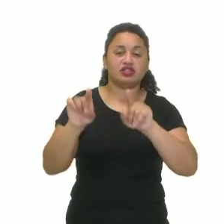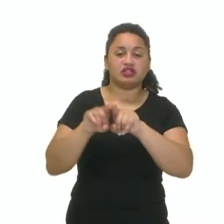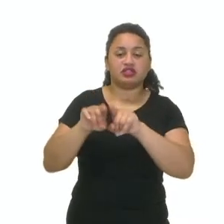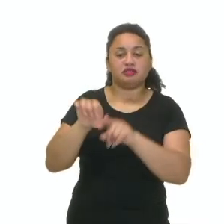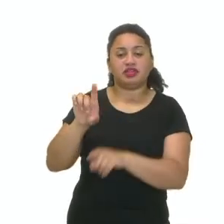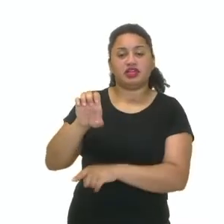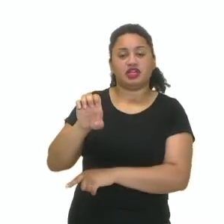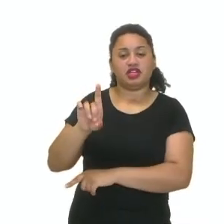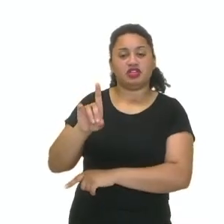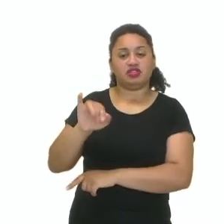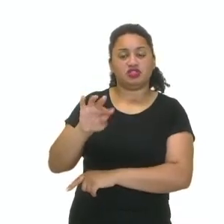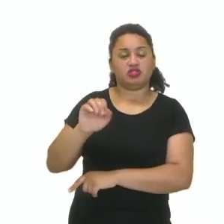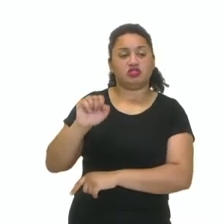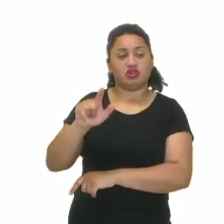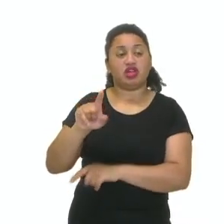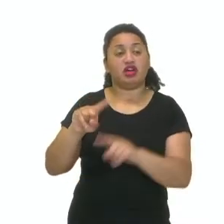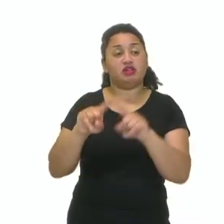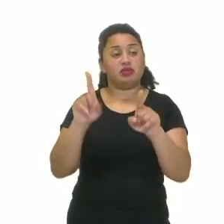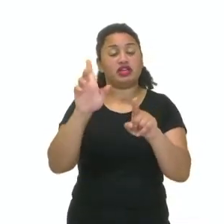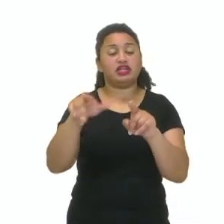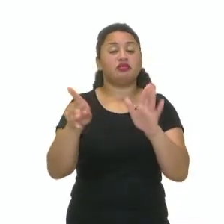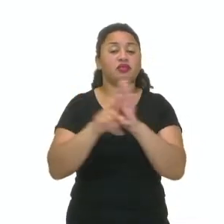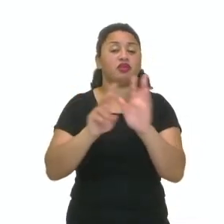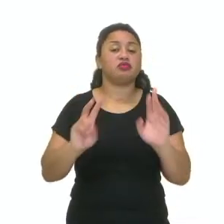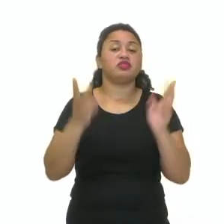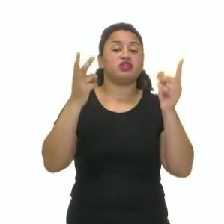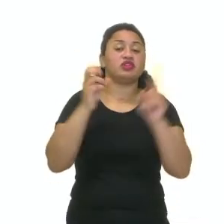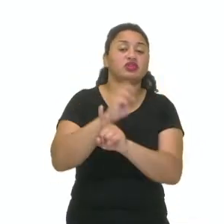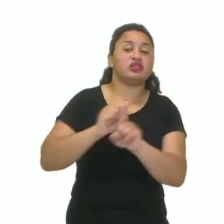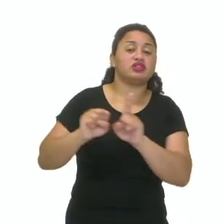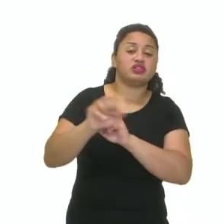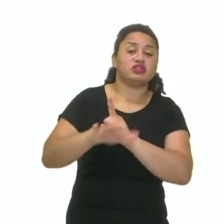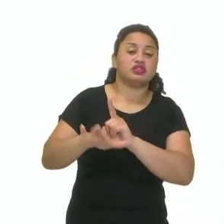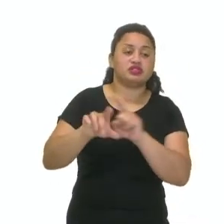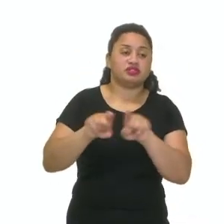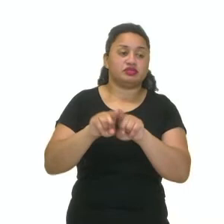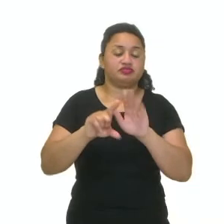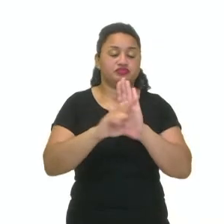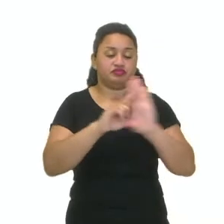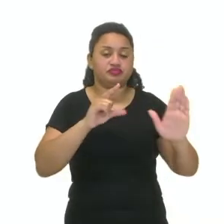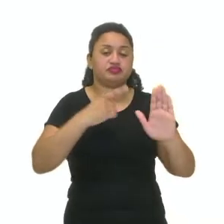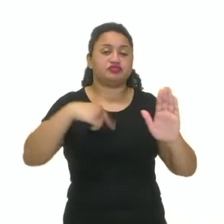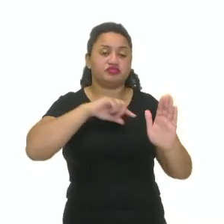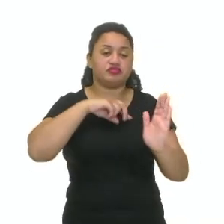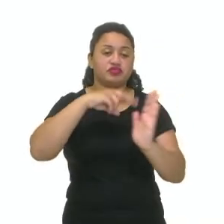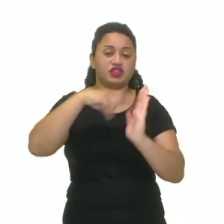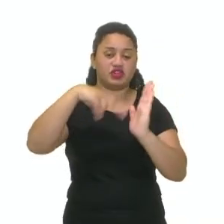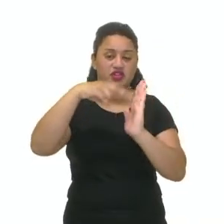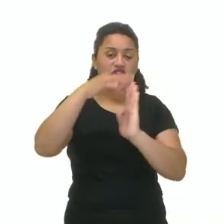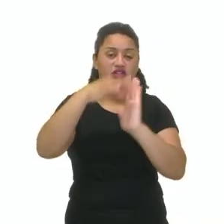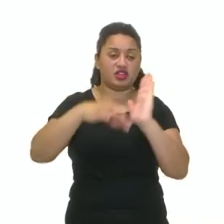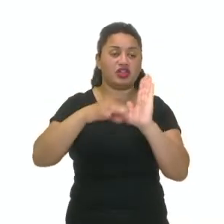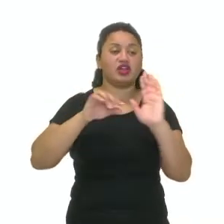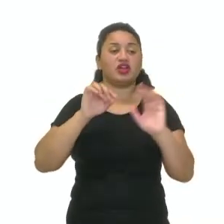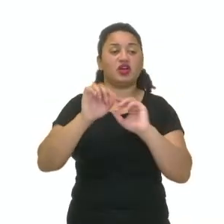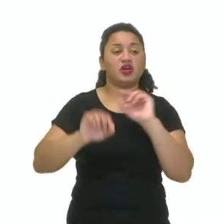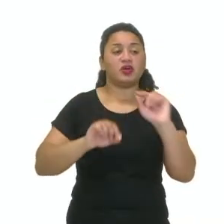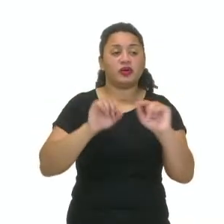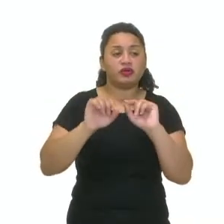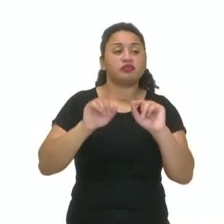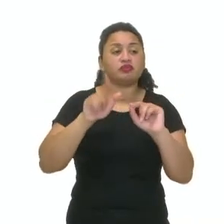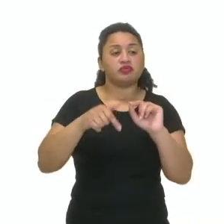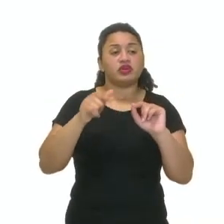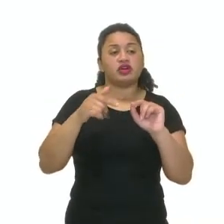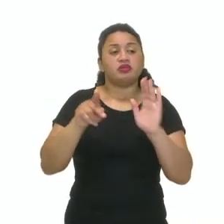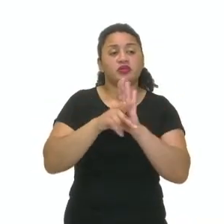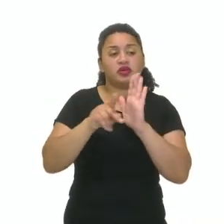validade se apoia também em valores sociais. No artigo que lemos, a validade, legitimidade argumentativa está no fato